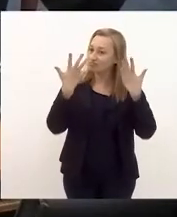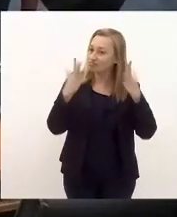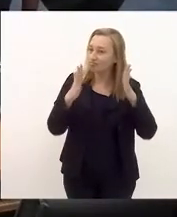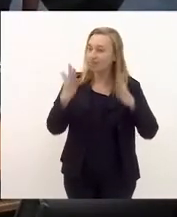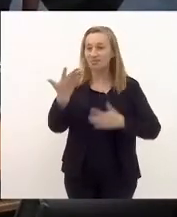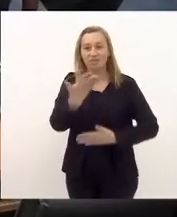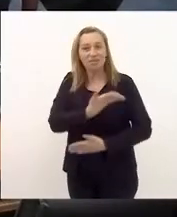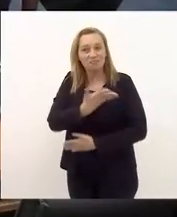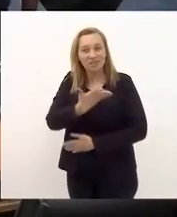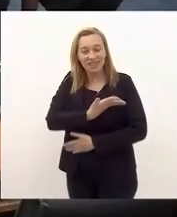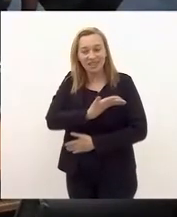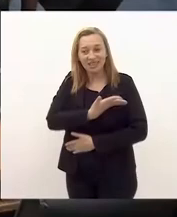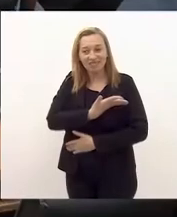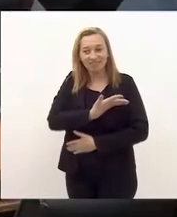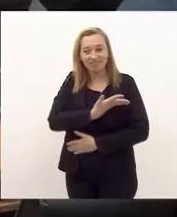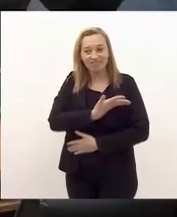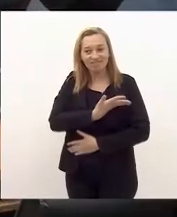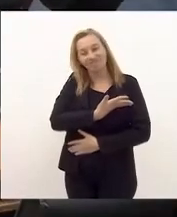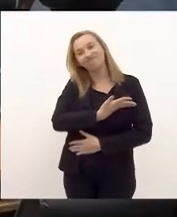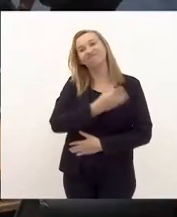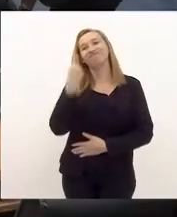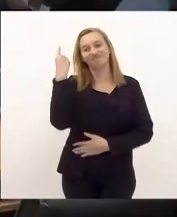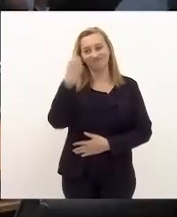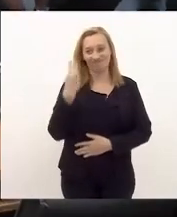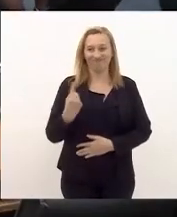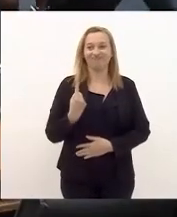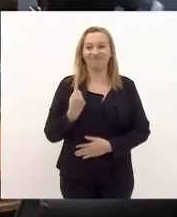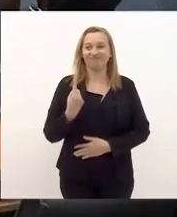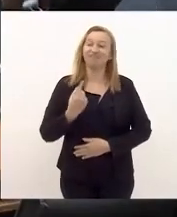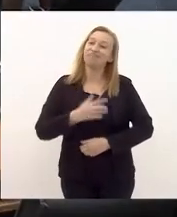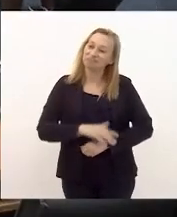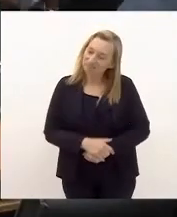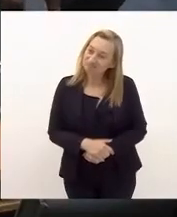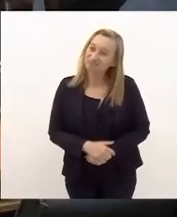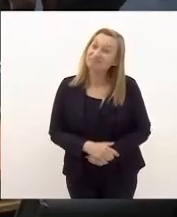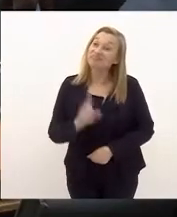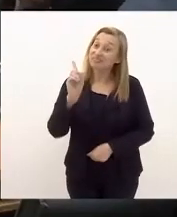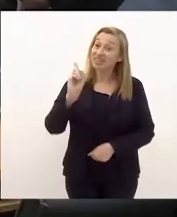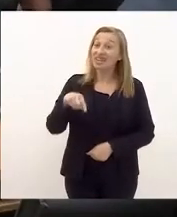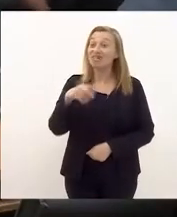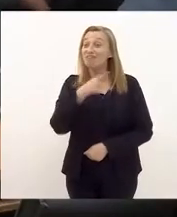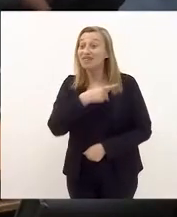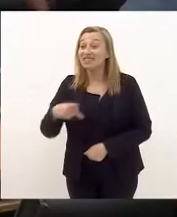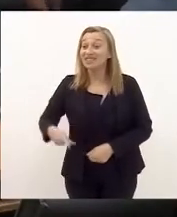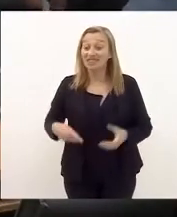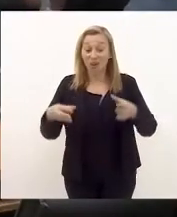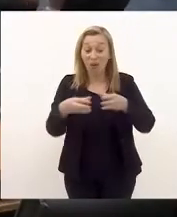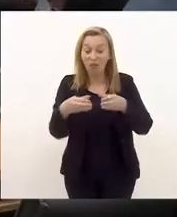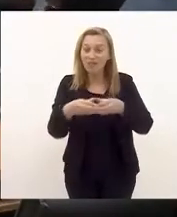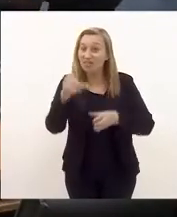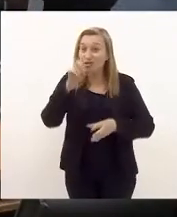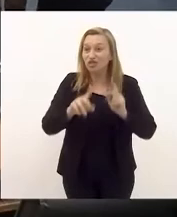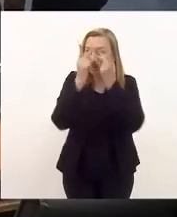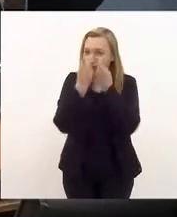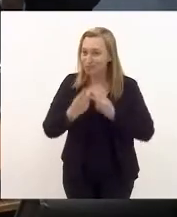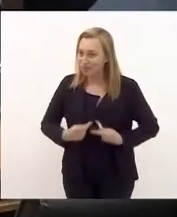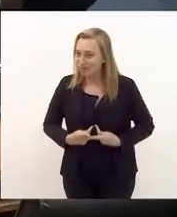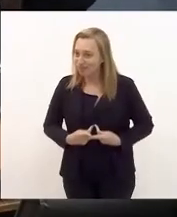minha companheira Dani Monteiro, que é presidente da Comissão de Direitos